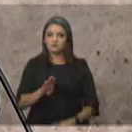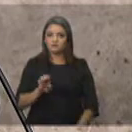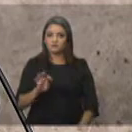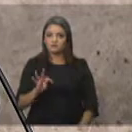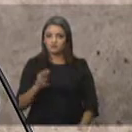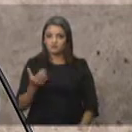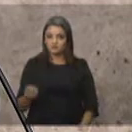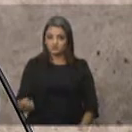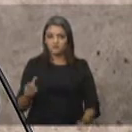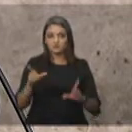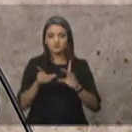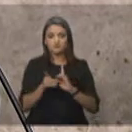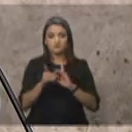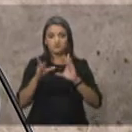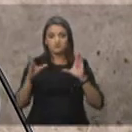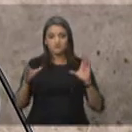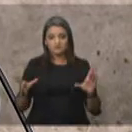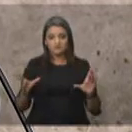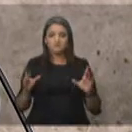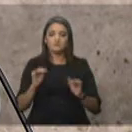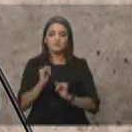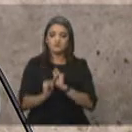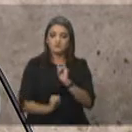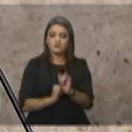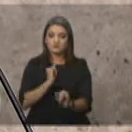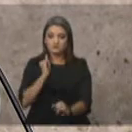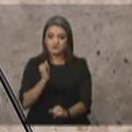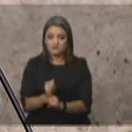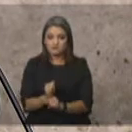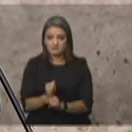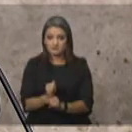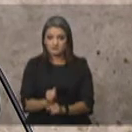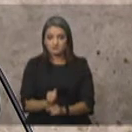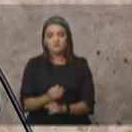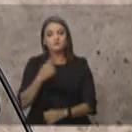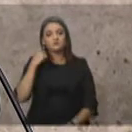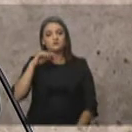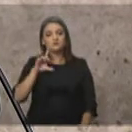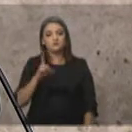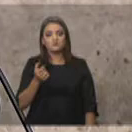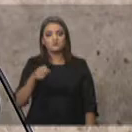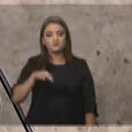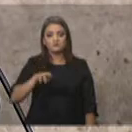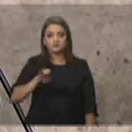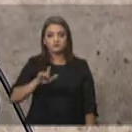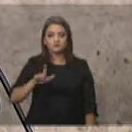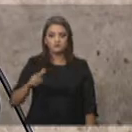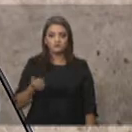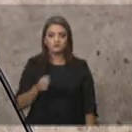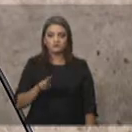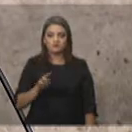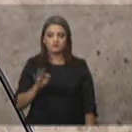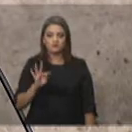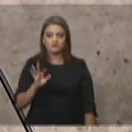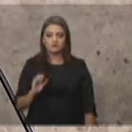a Democracia, Internet e Biden, doutor Daniel Augusto Villanova